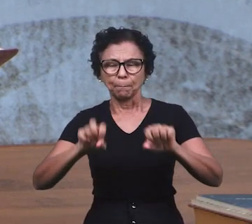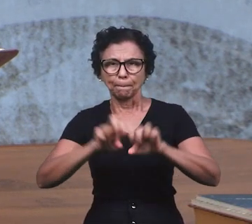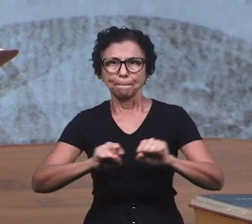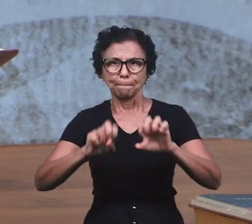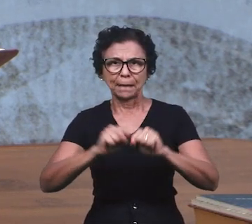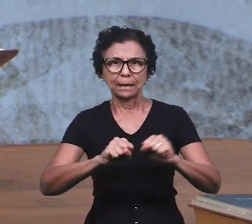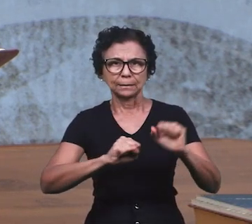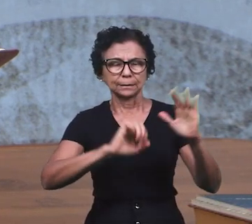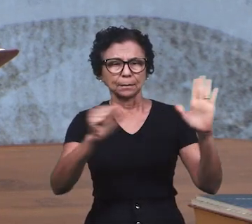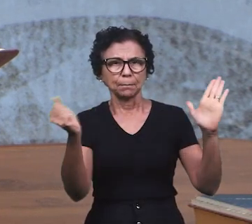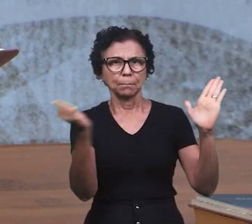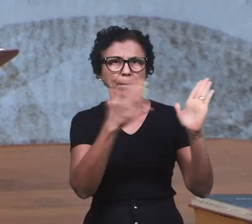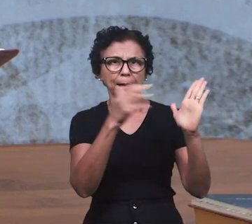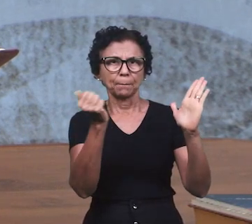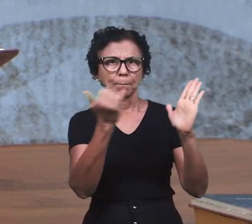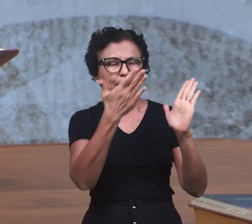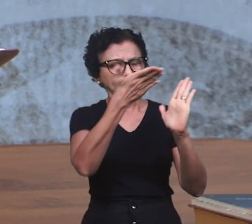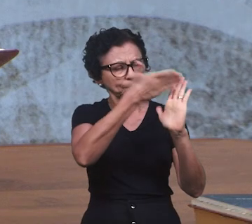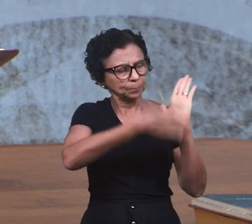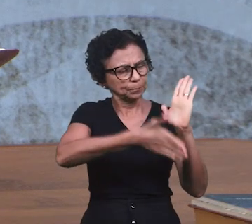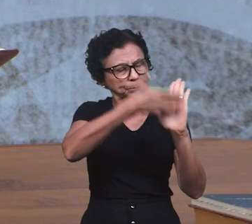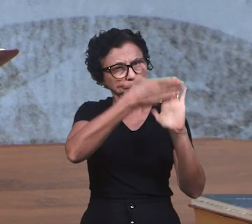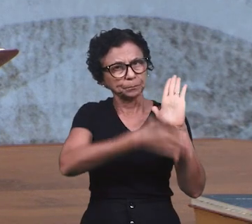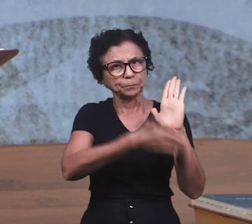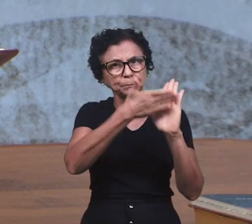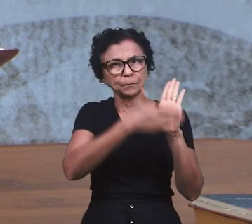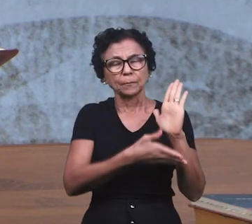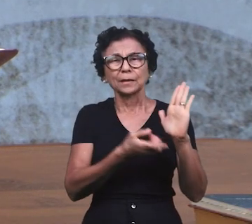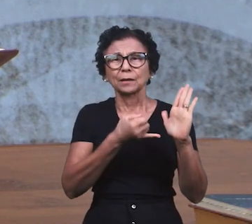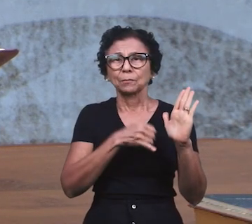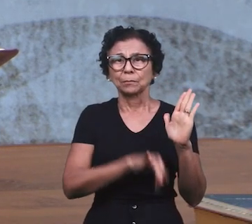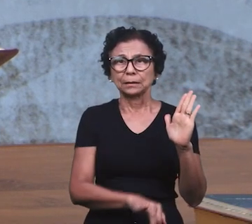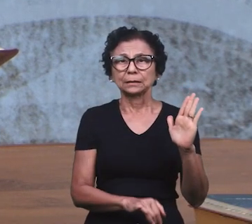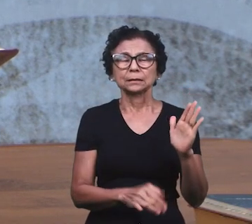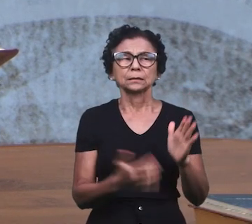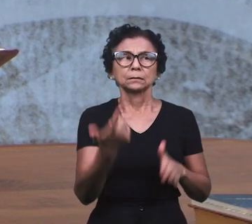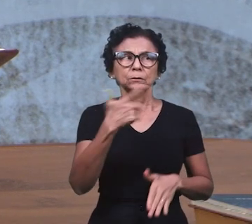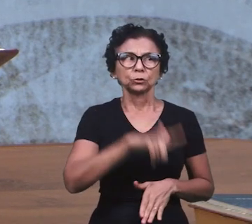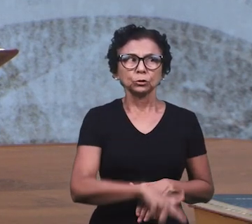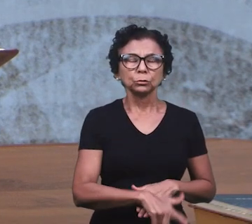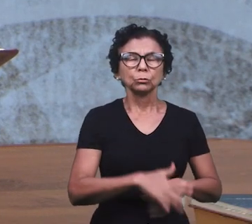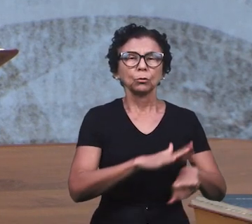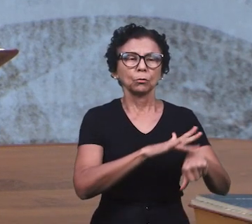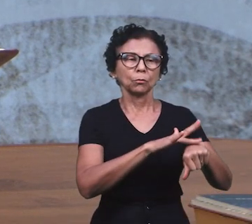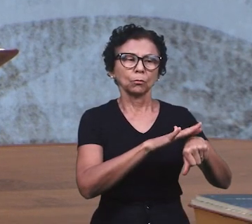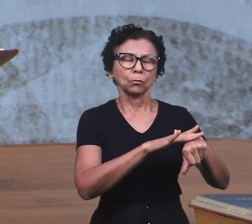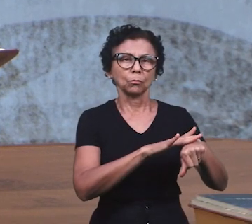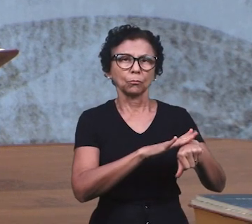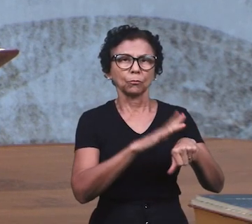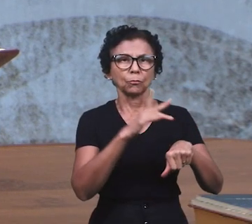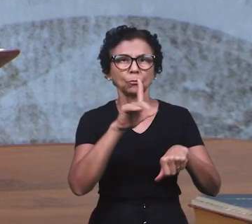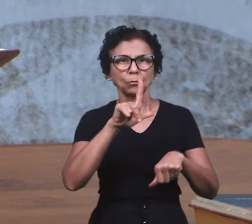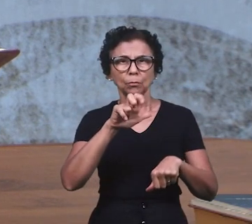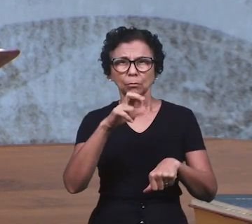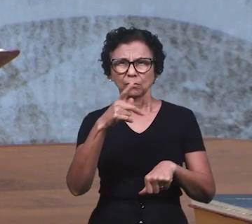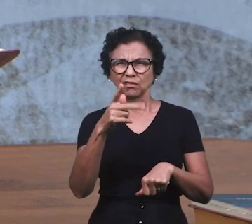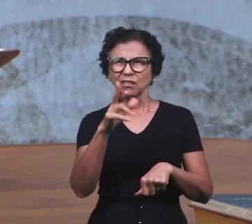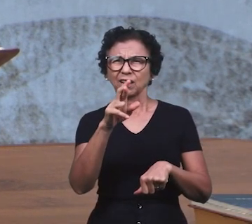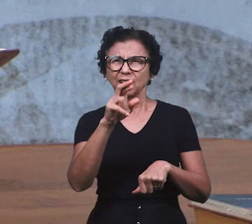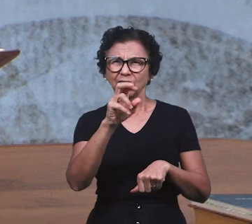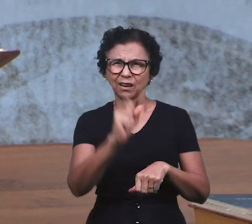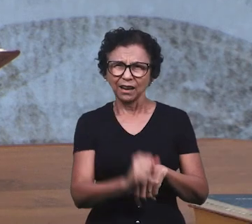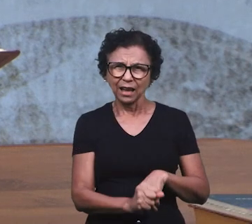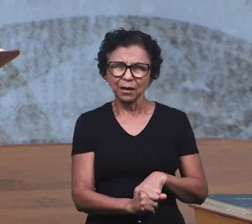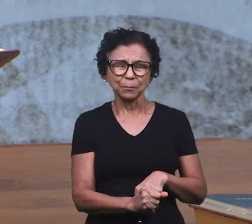rebocará. Porém, se a praga tornar e brotar na casa, depois de se arrancarem as